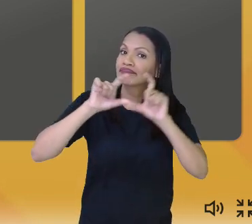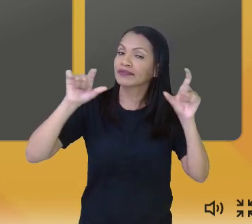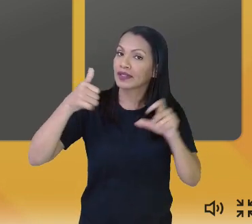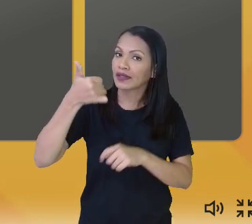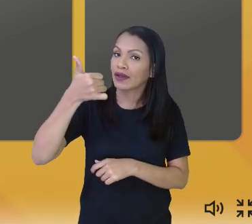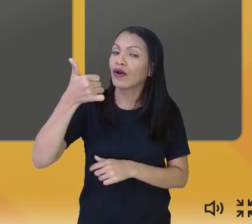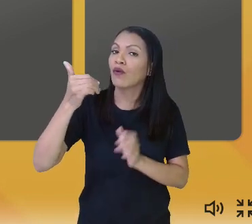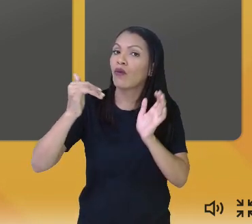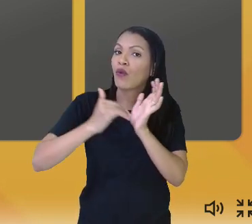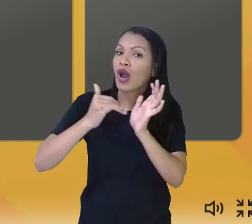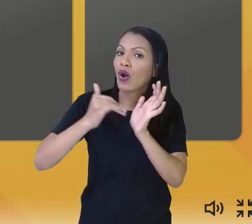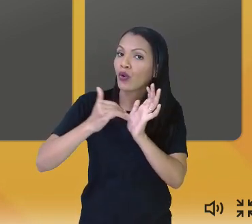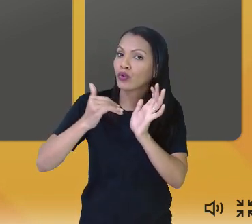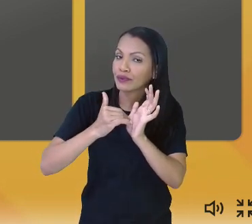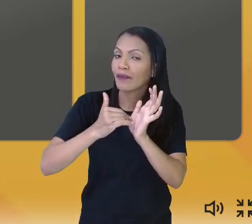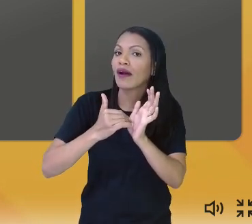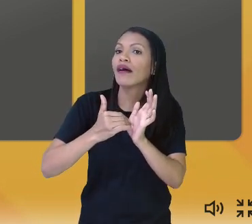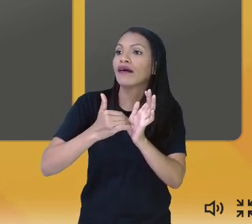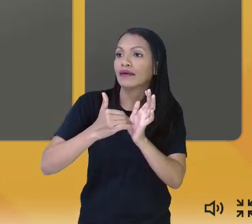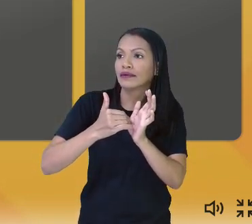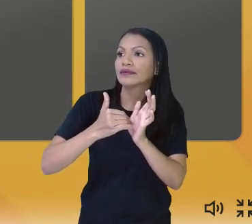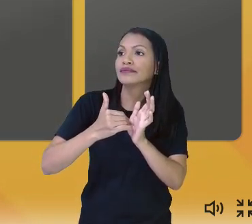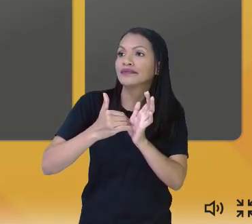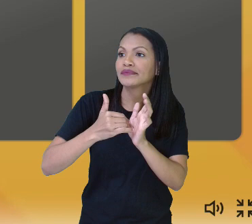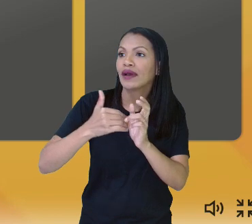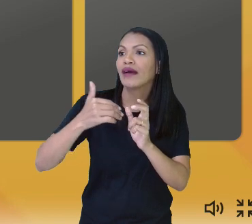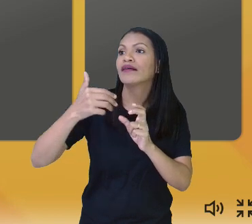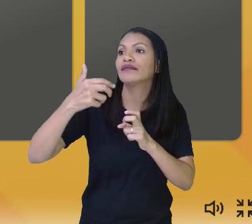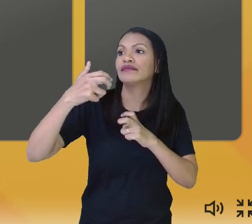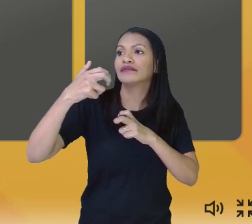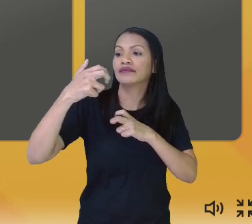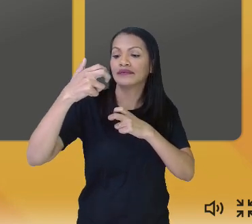com a última de cima. A última de cima lá,